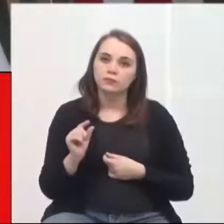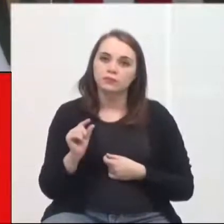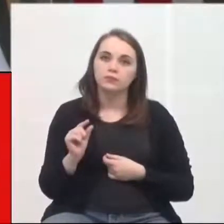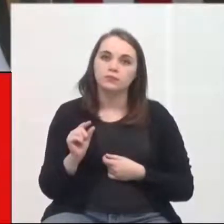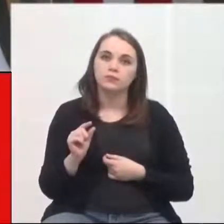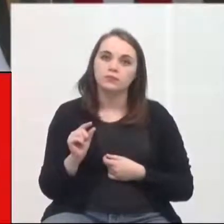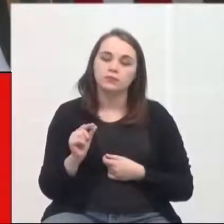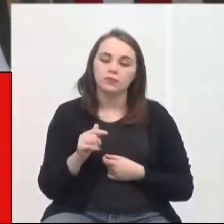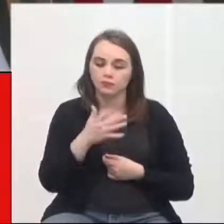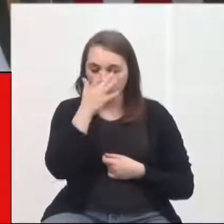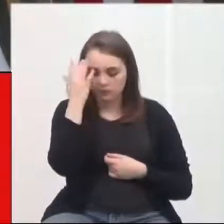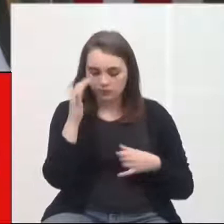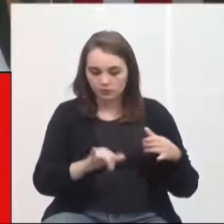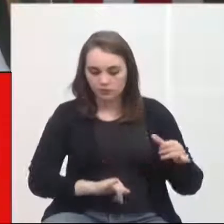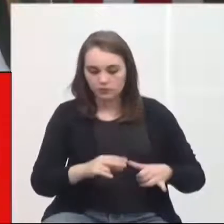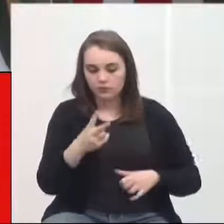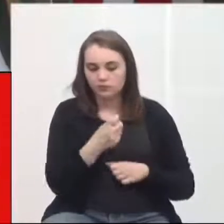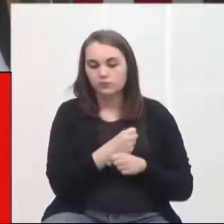há 2 anos.